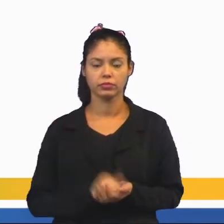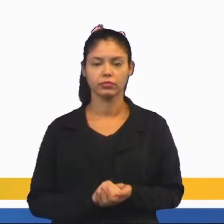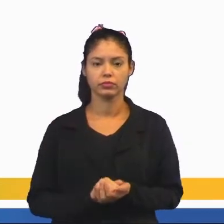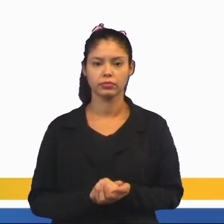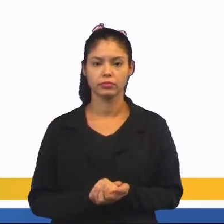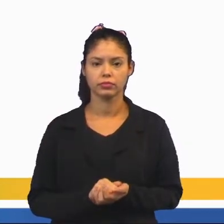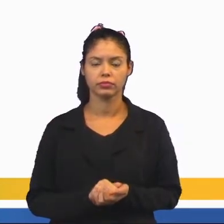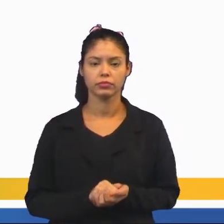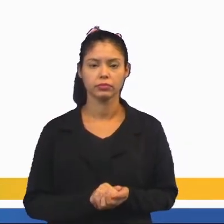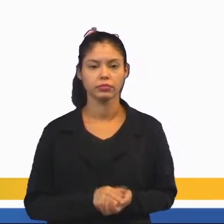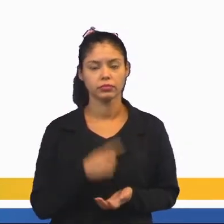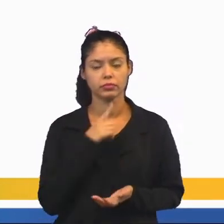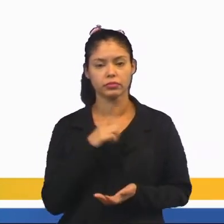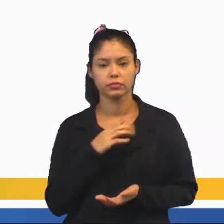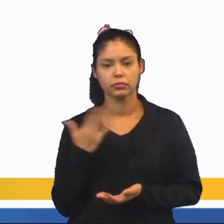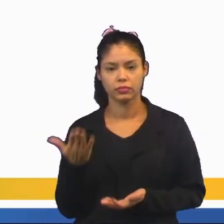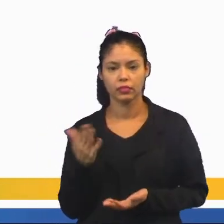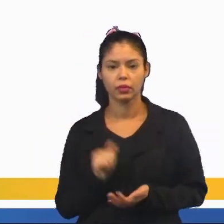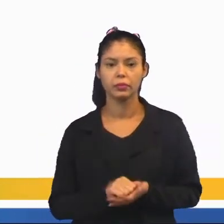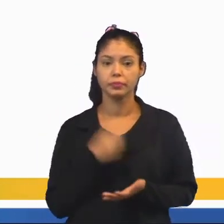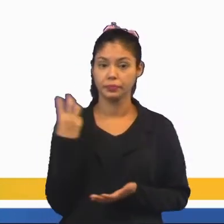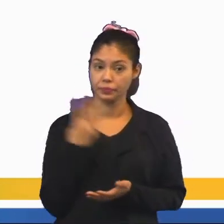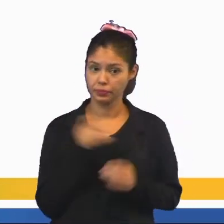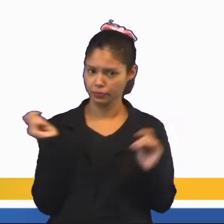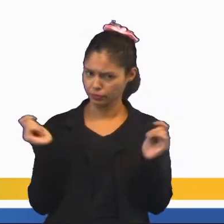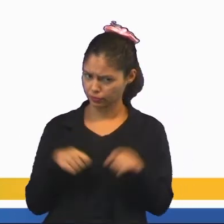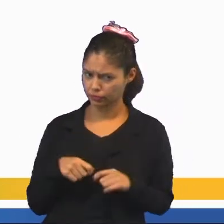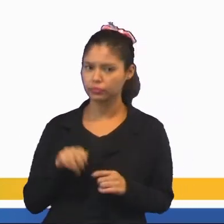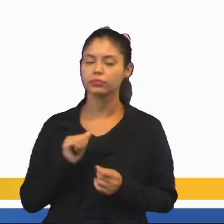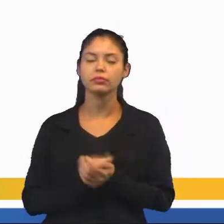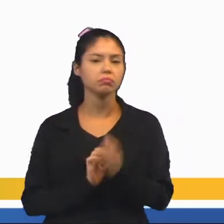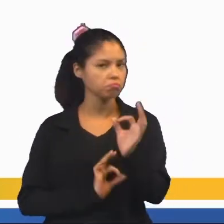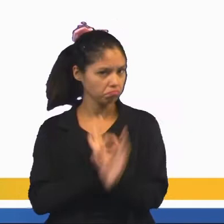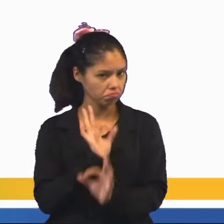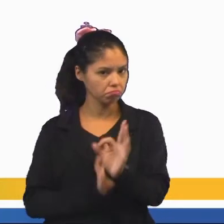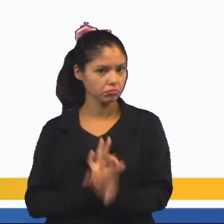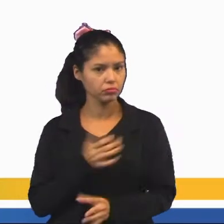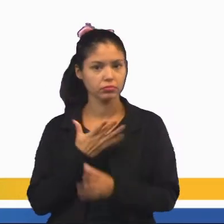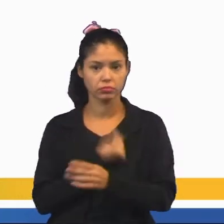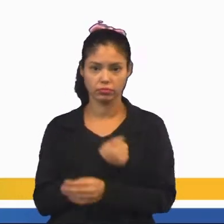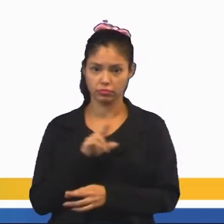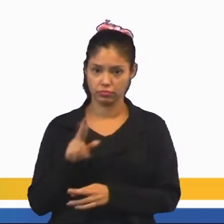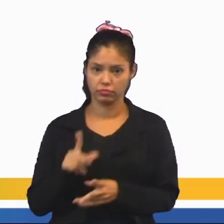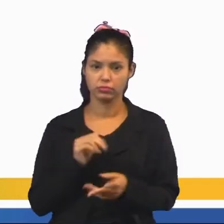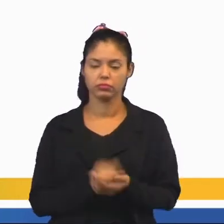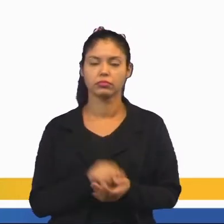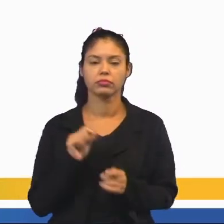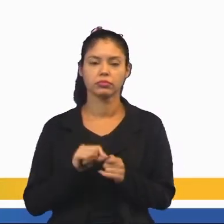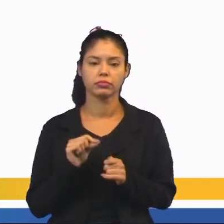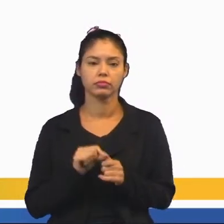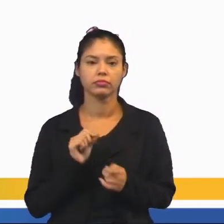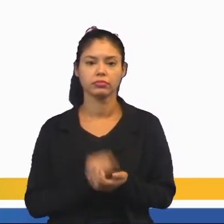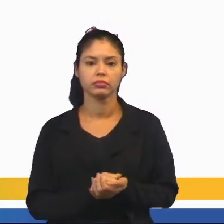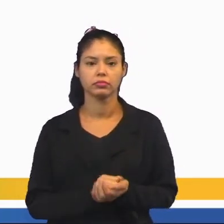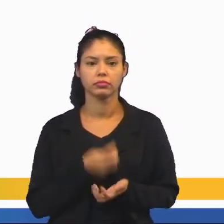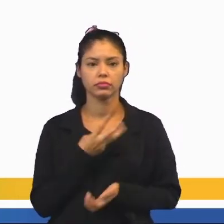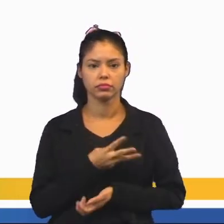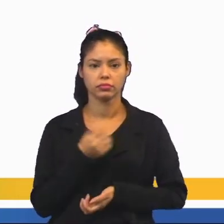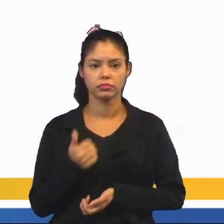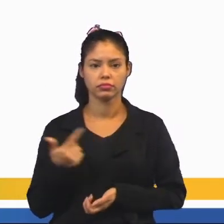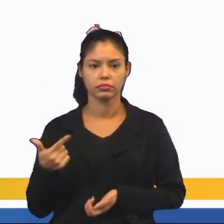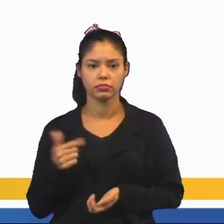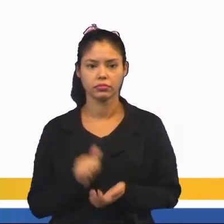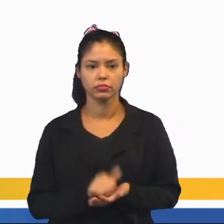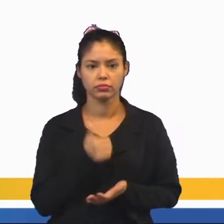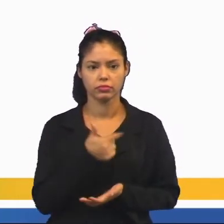com 5. Temos aí 3 possibilidades de montar números diferentes, que ficou formado